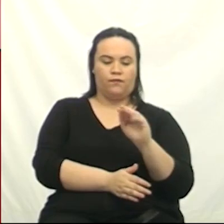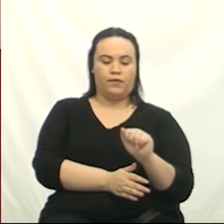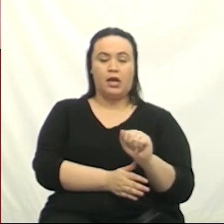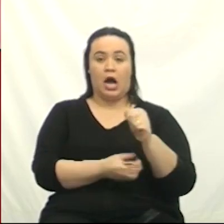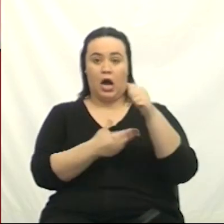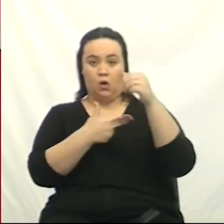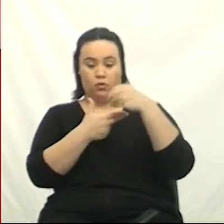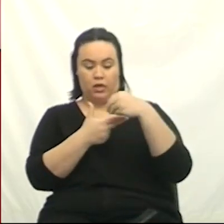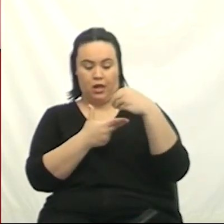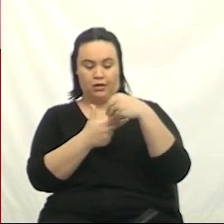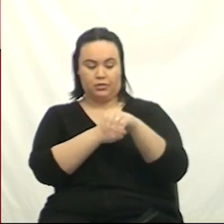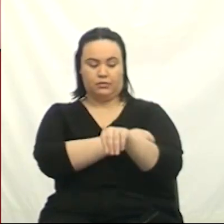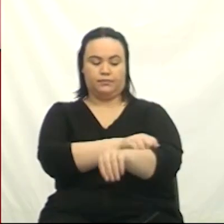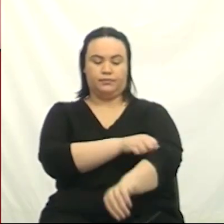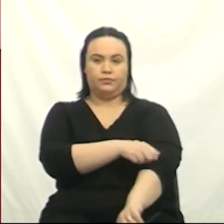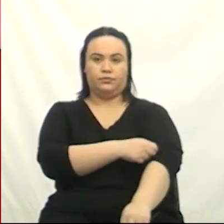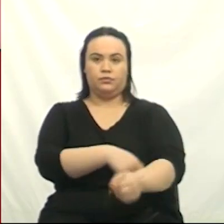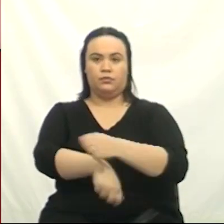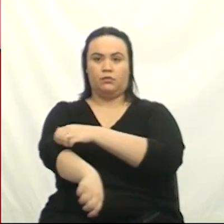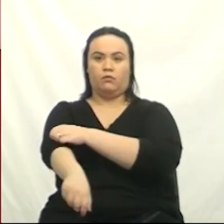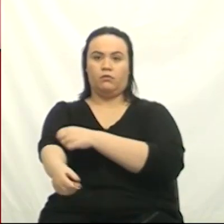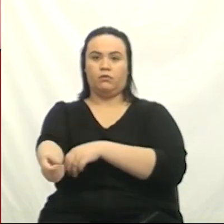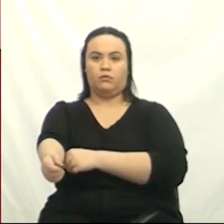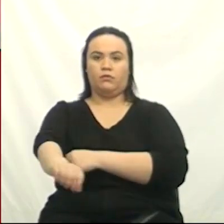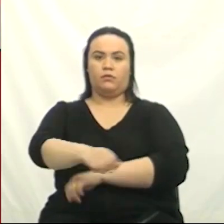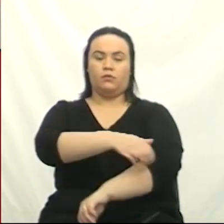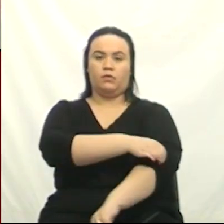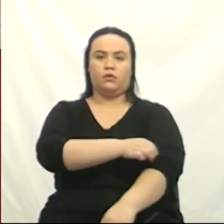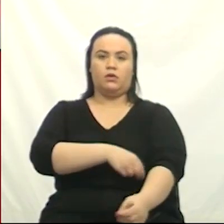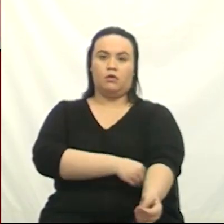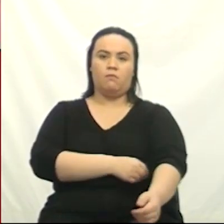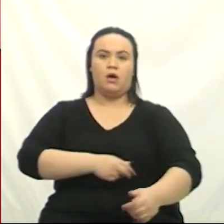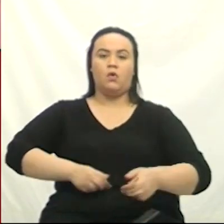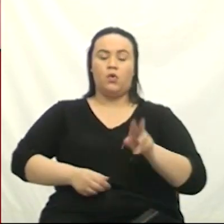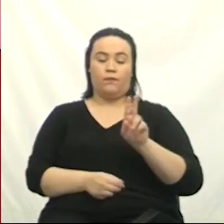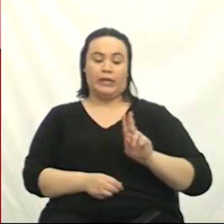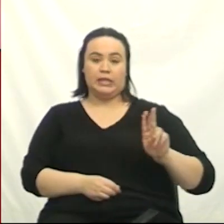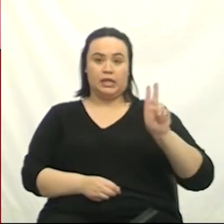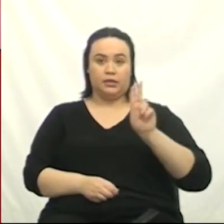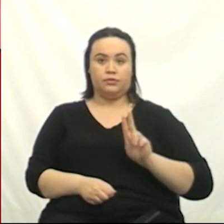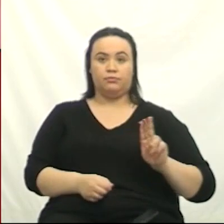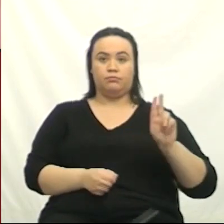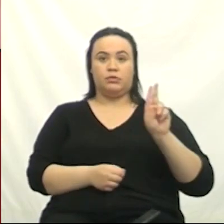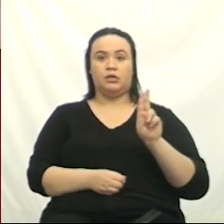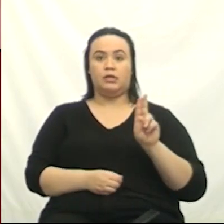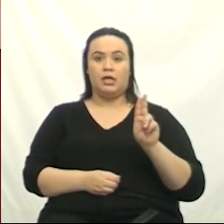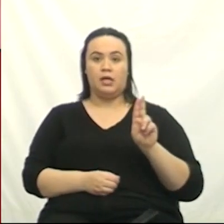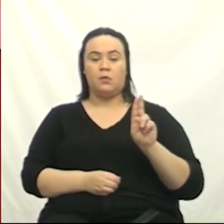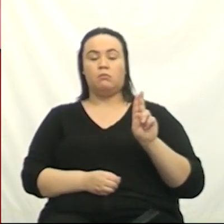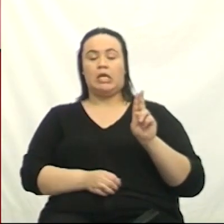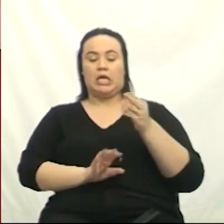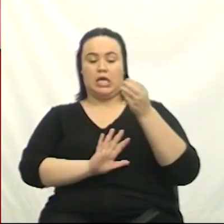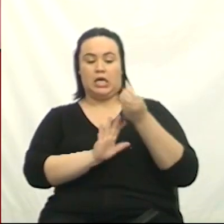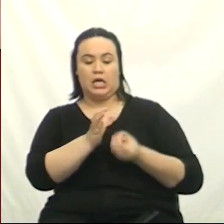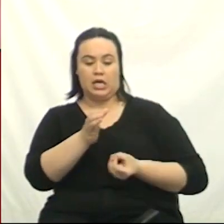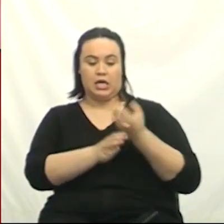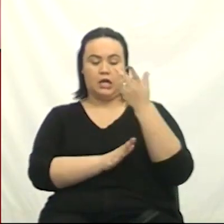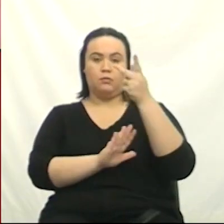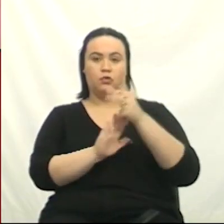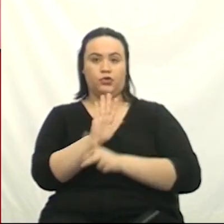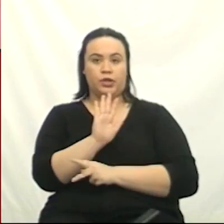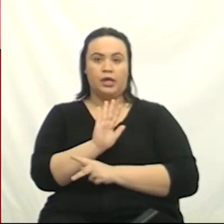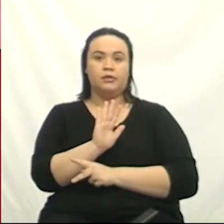entidade é uma universidade que sempre tem desenhado e muito de forma